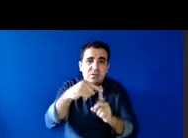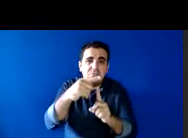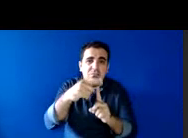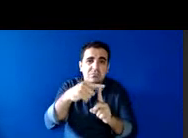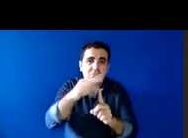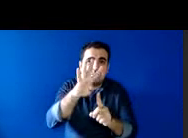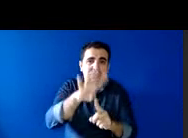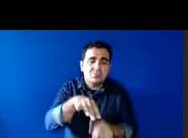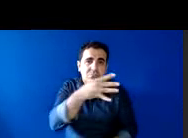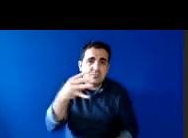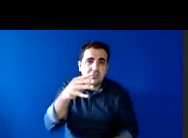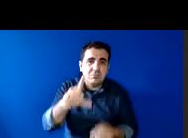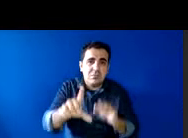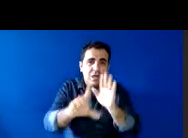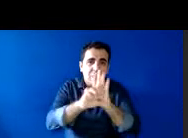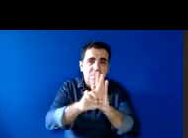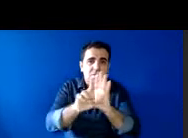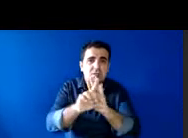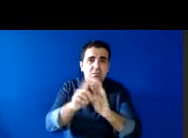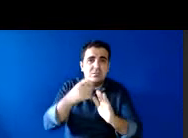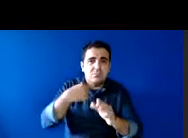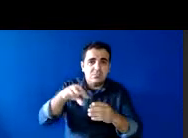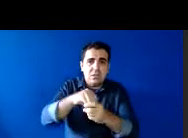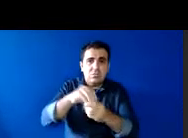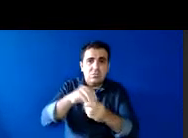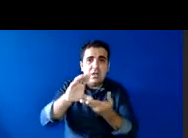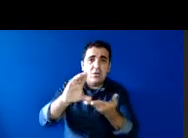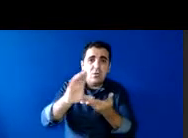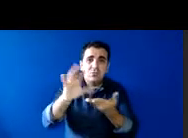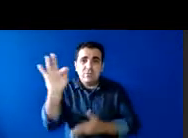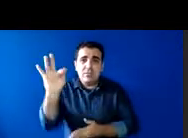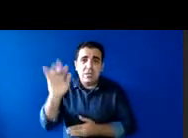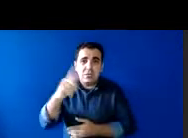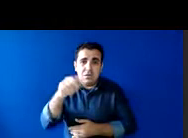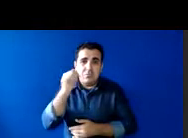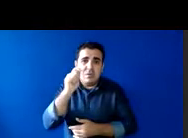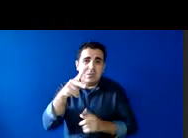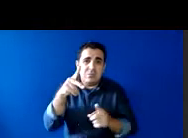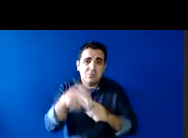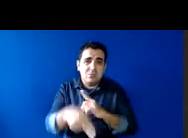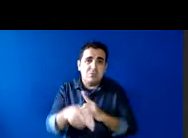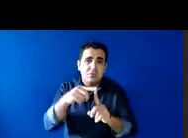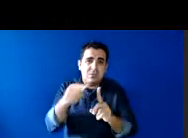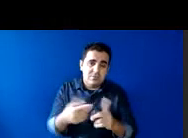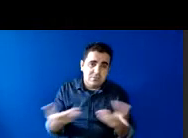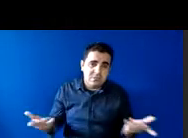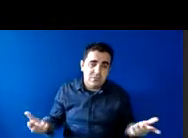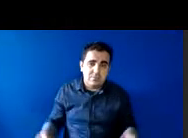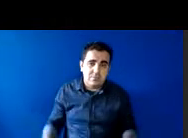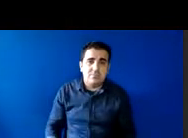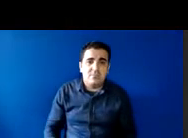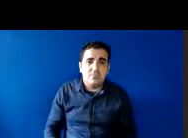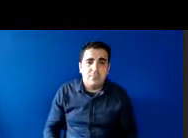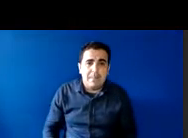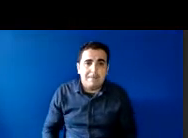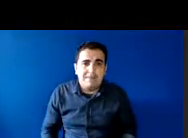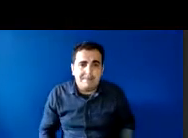dos permissivos legais da nossa Constituição, para que ela pudesse interromper essa gravidez.